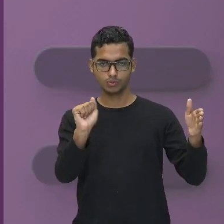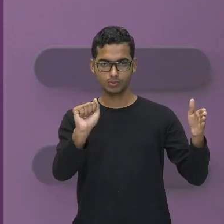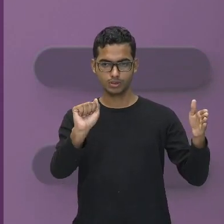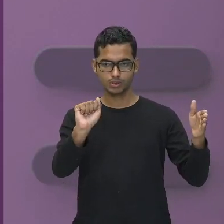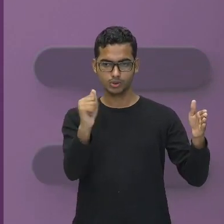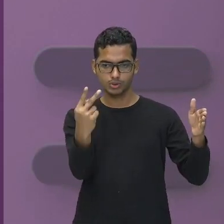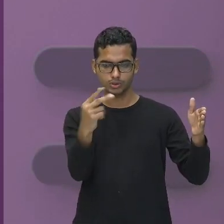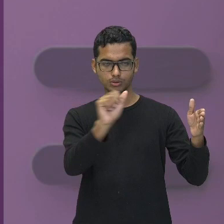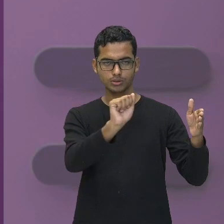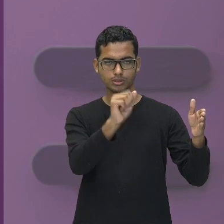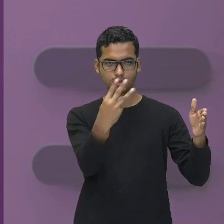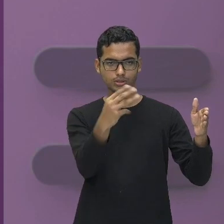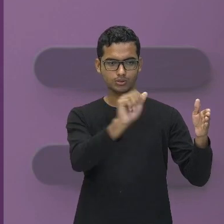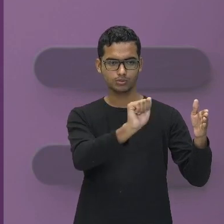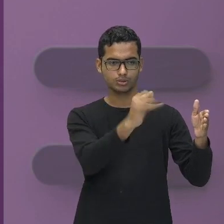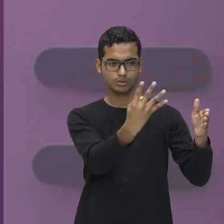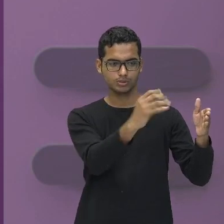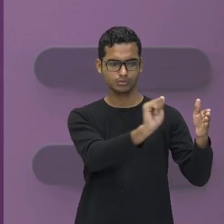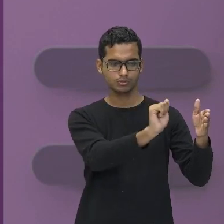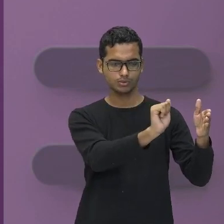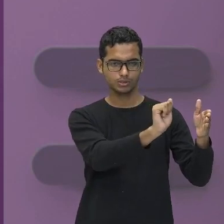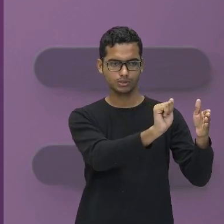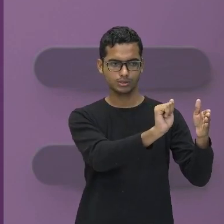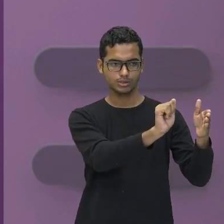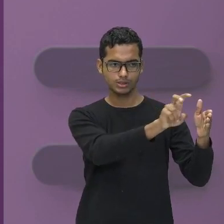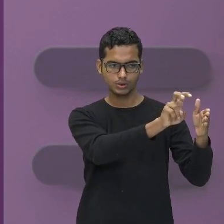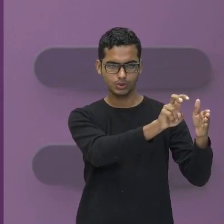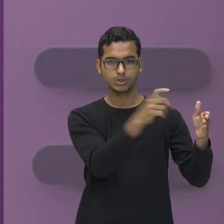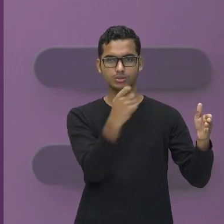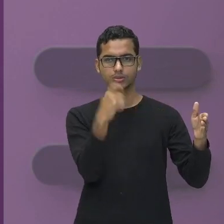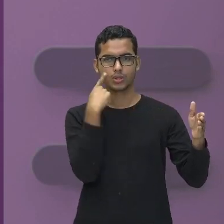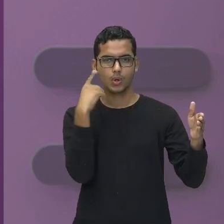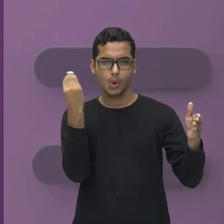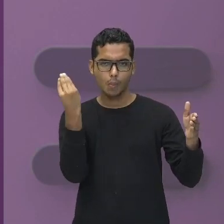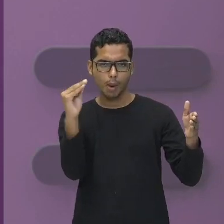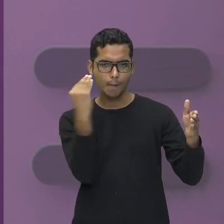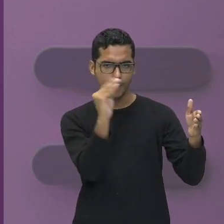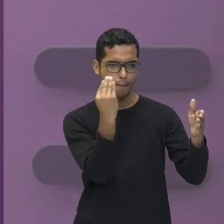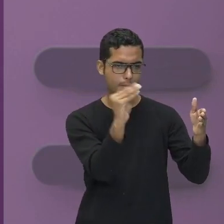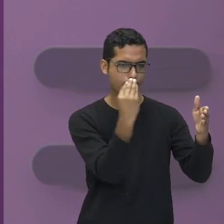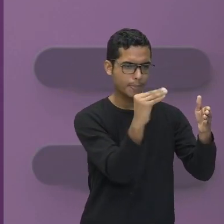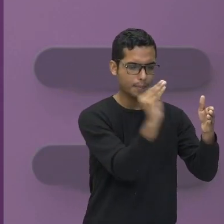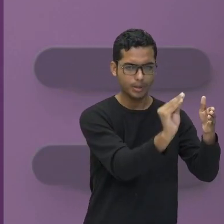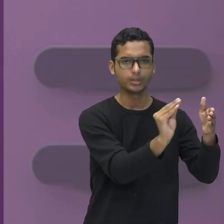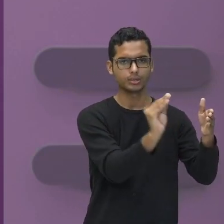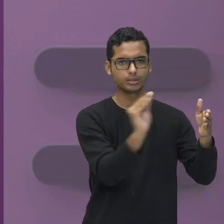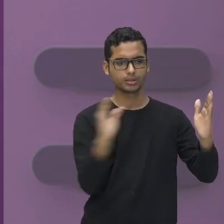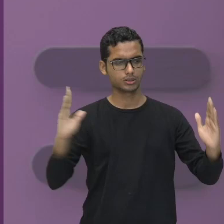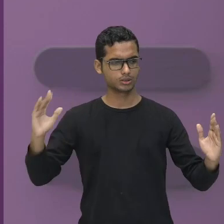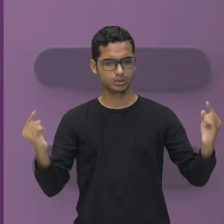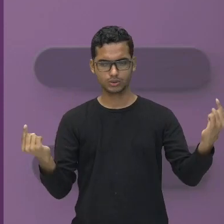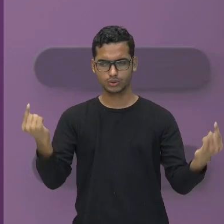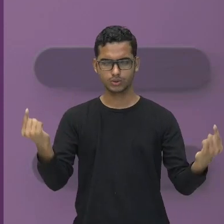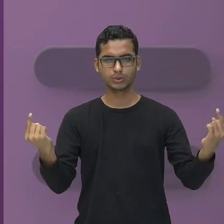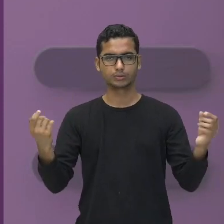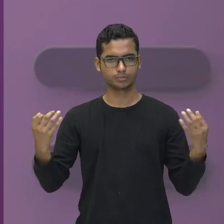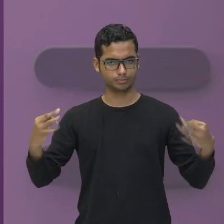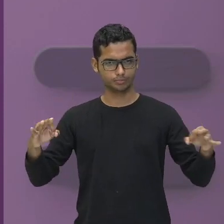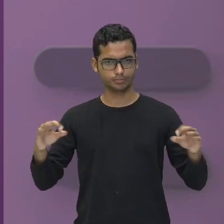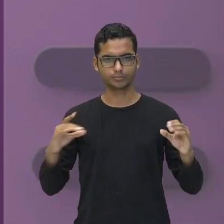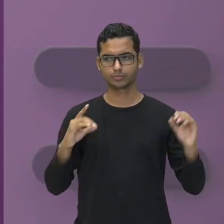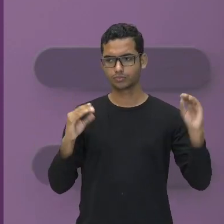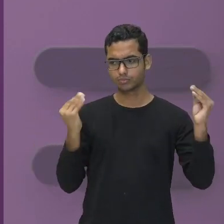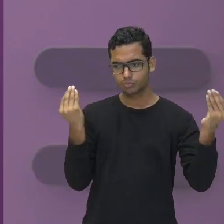A5. Né? Eu preciso inserir esses 4 termos entre esses dois. Tá? Então, isso